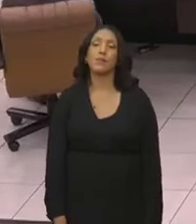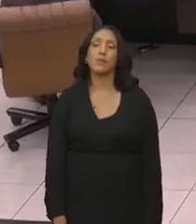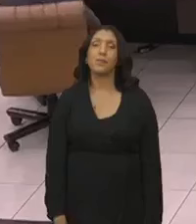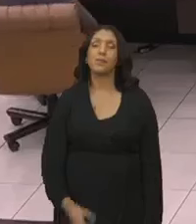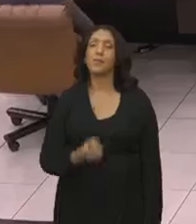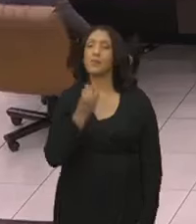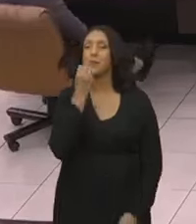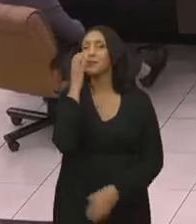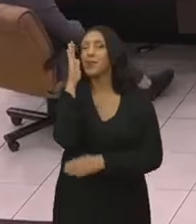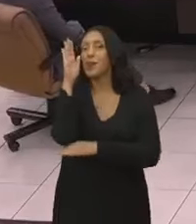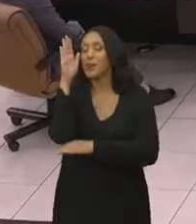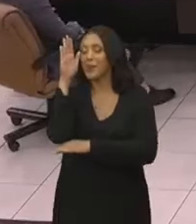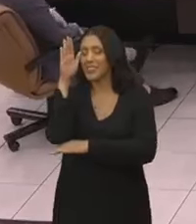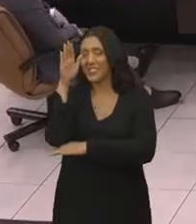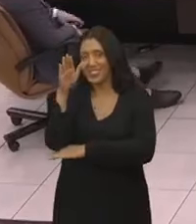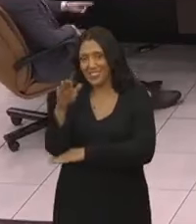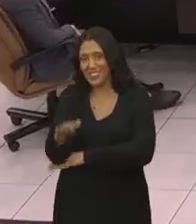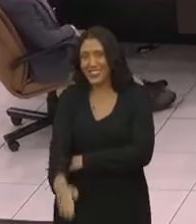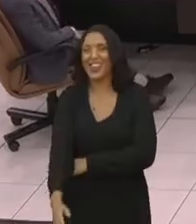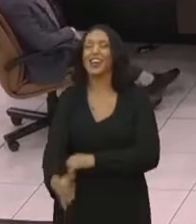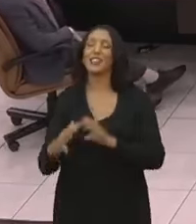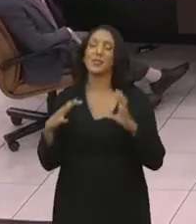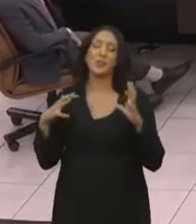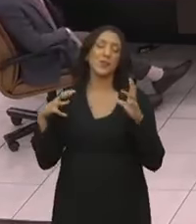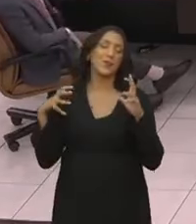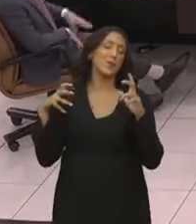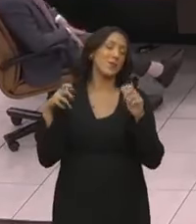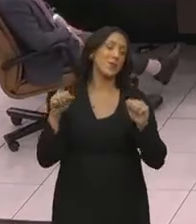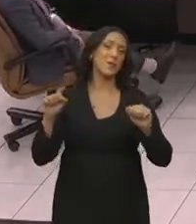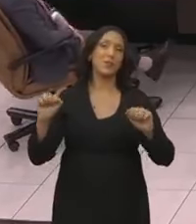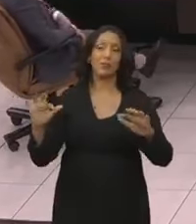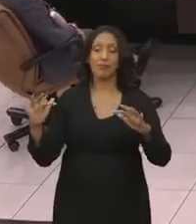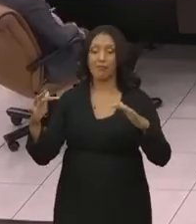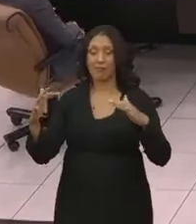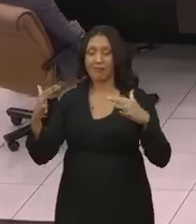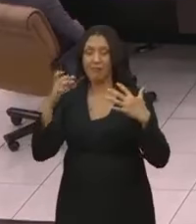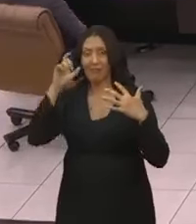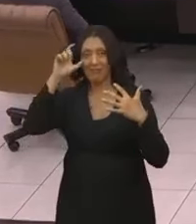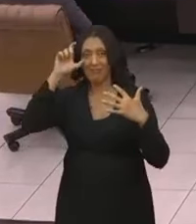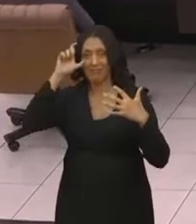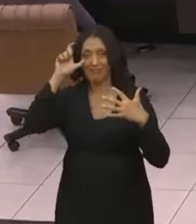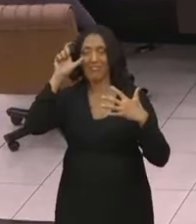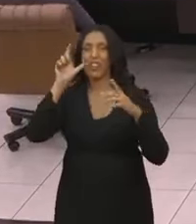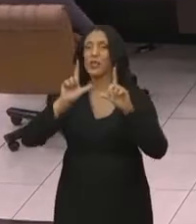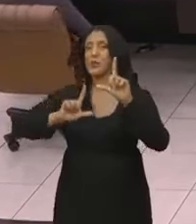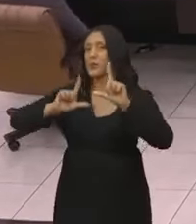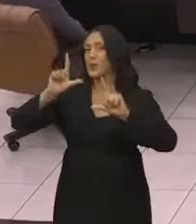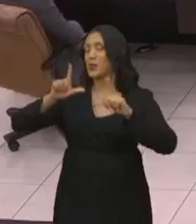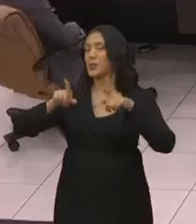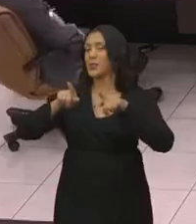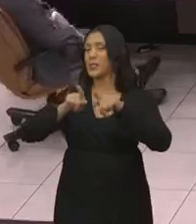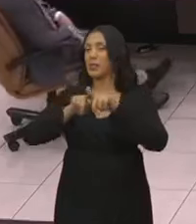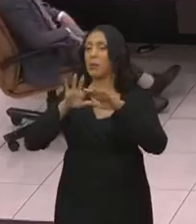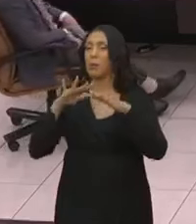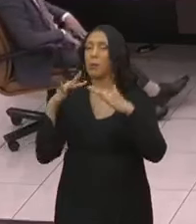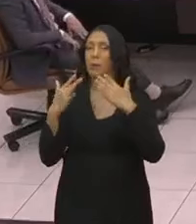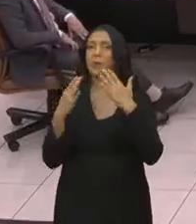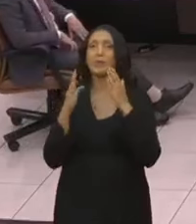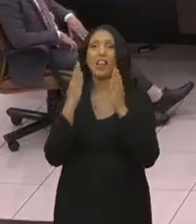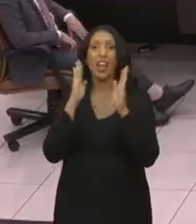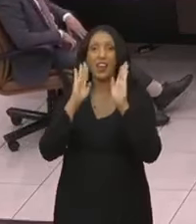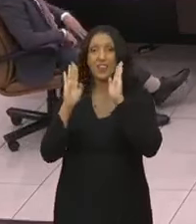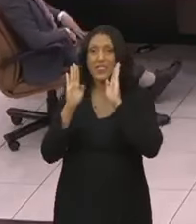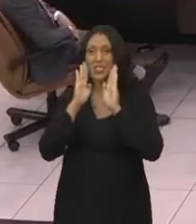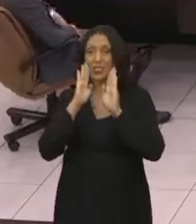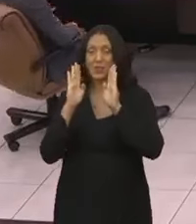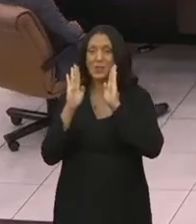Boa tarde já. Boa tarde a todos que nos assistem ao vivo, TV Câmara, os internautas, Facebook. Quero aqui cumprimentar a